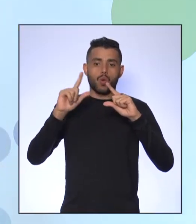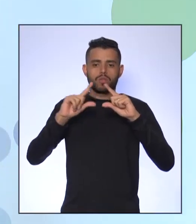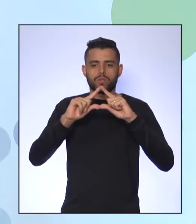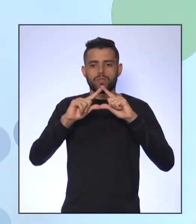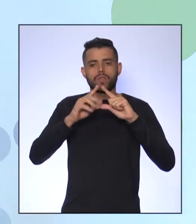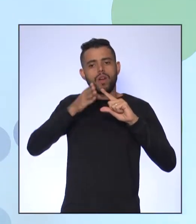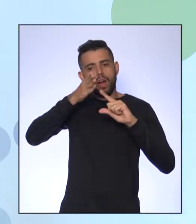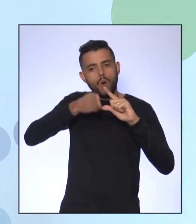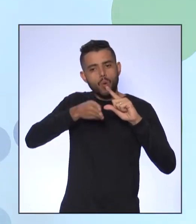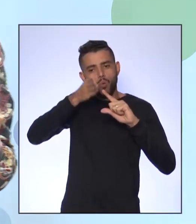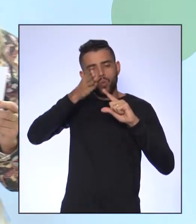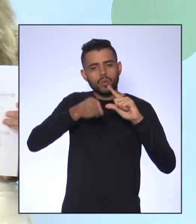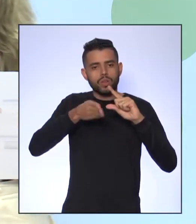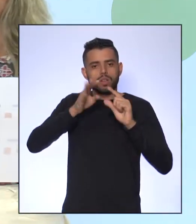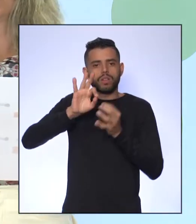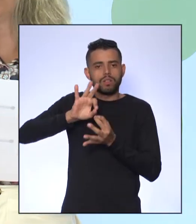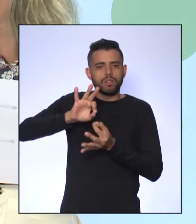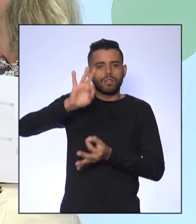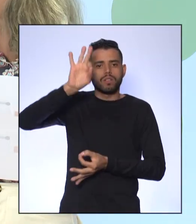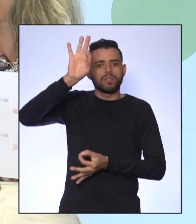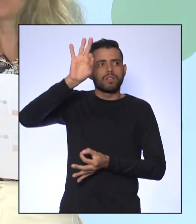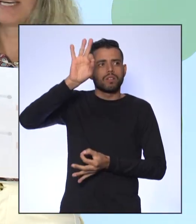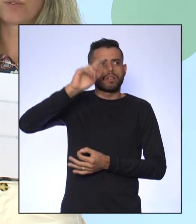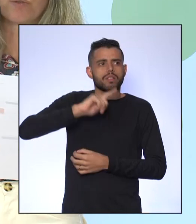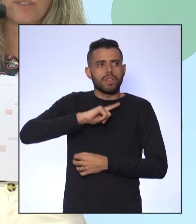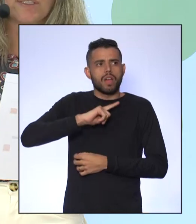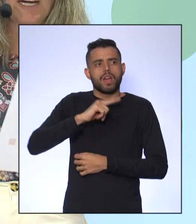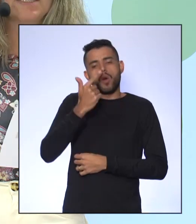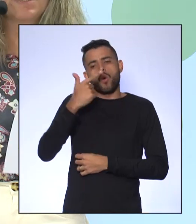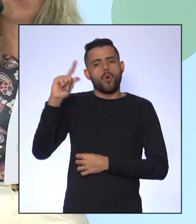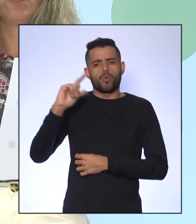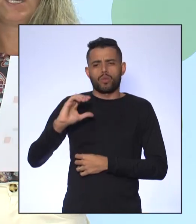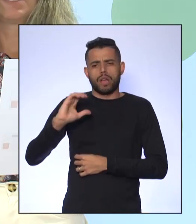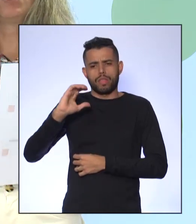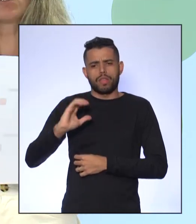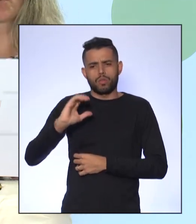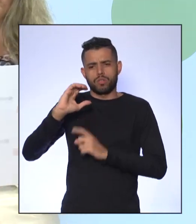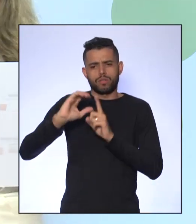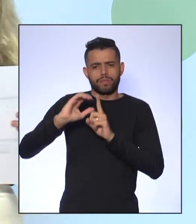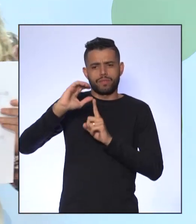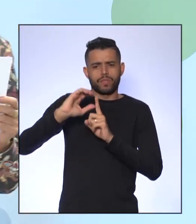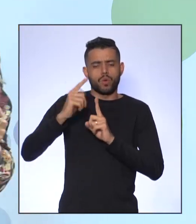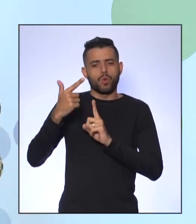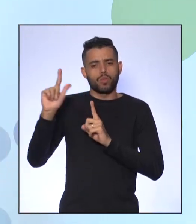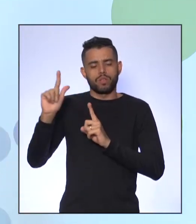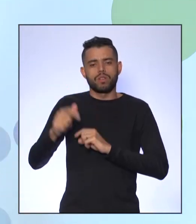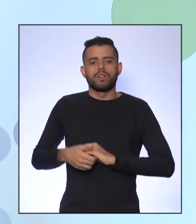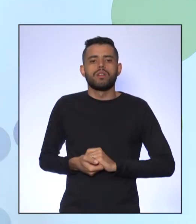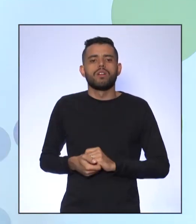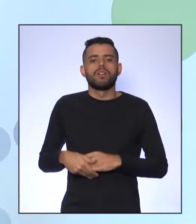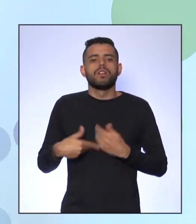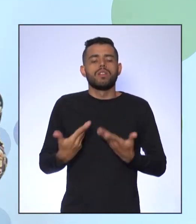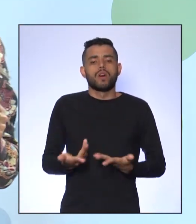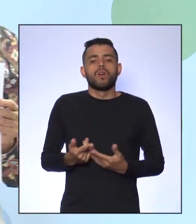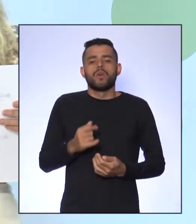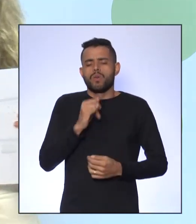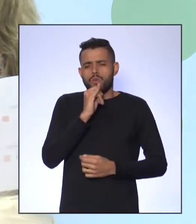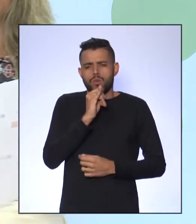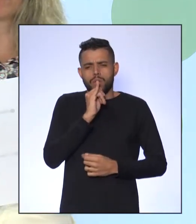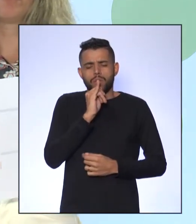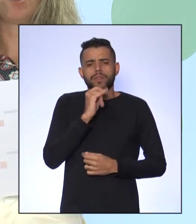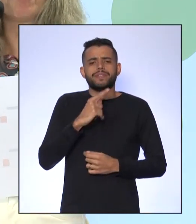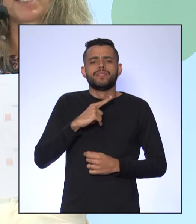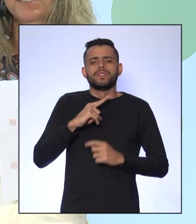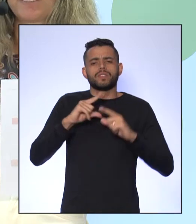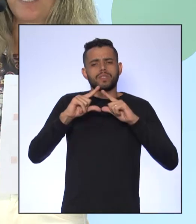relação à altura que a pipa está, é o outro cateto. Tá? Então, nos problemas que a gente tem de trigonometria,